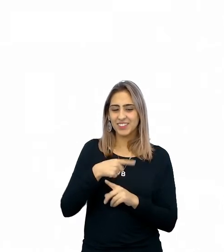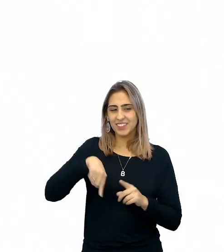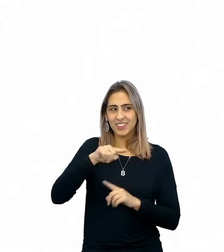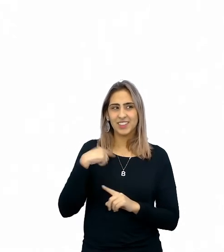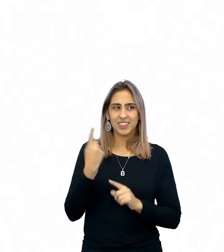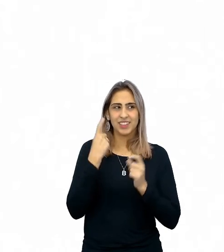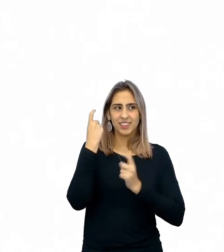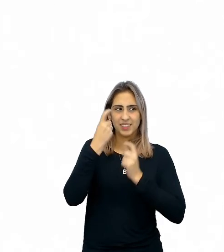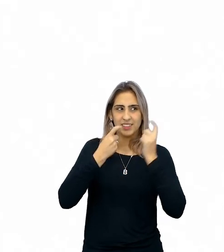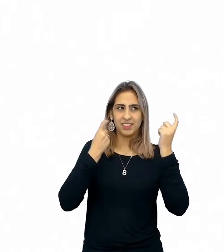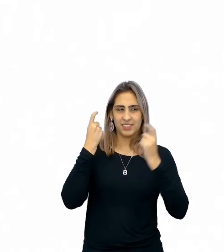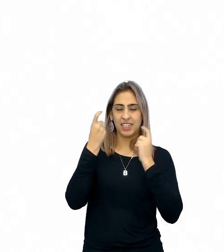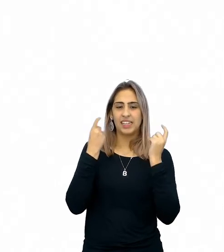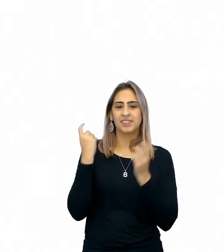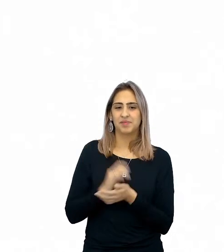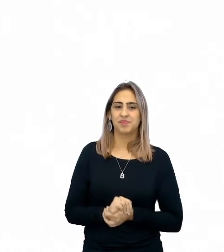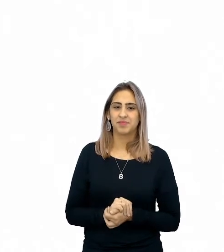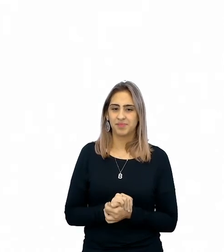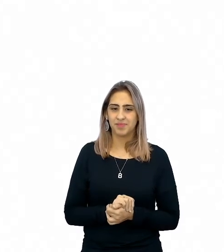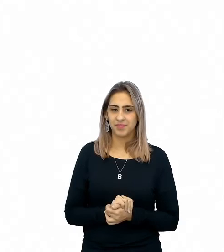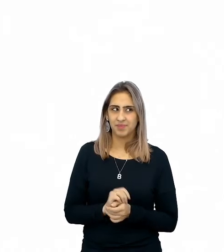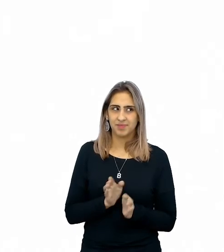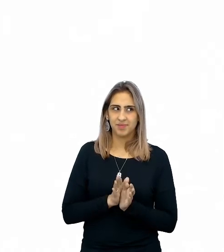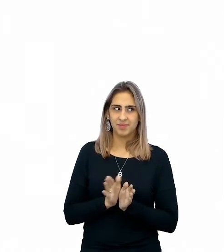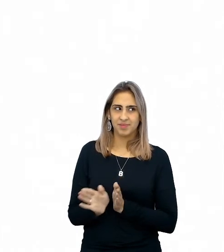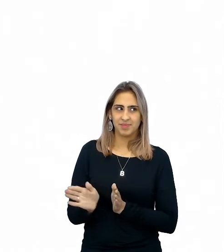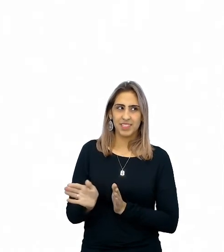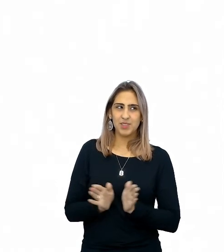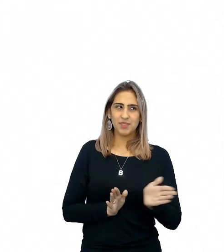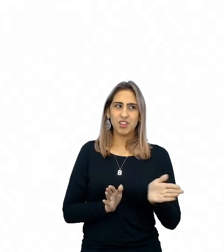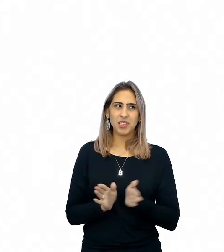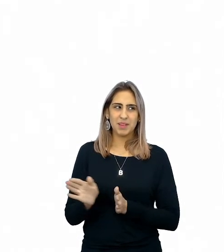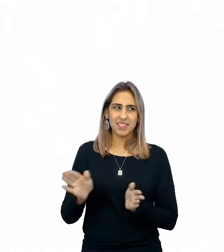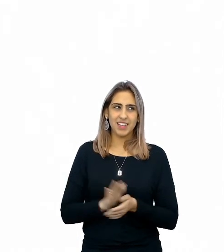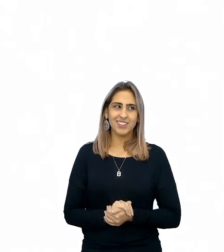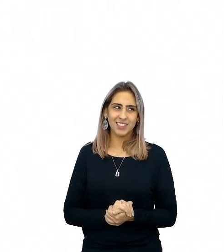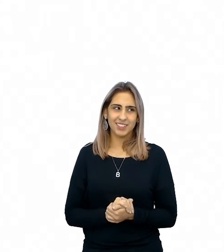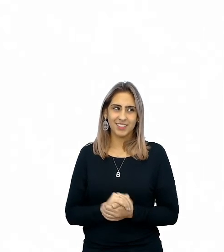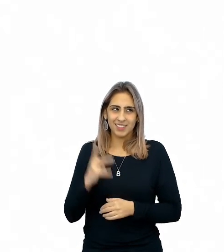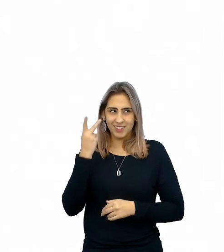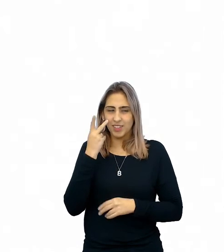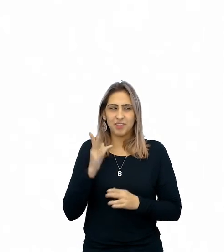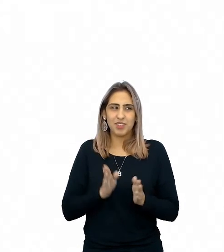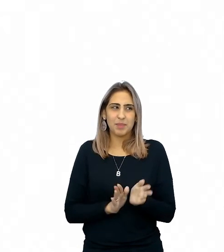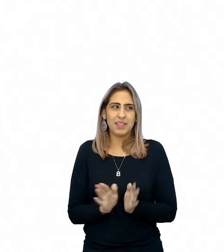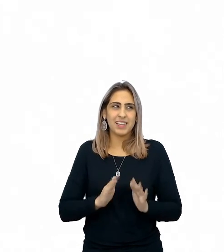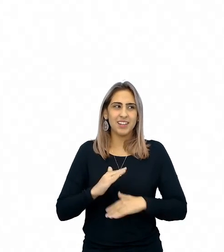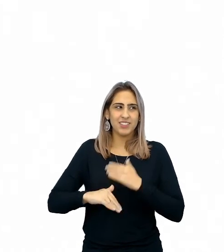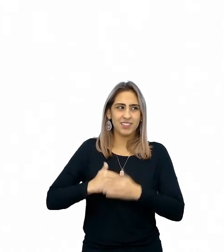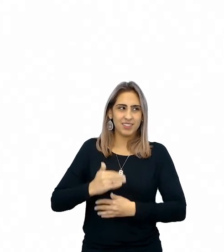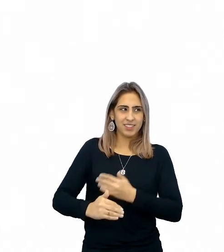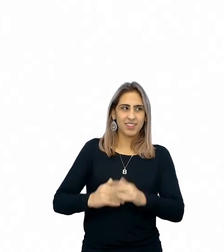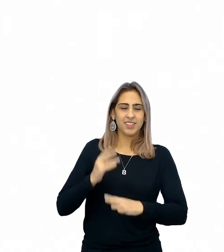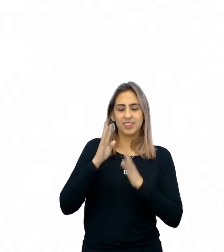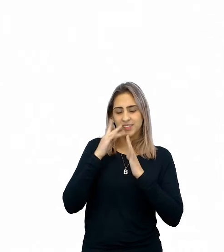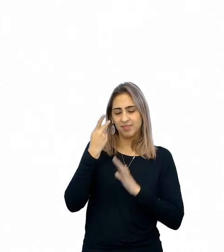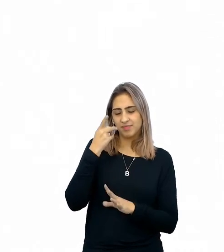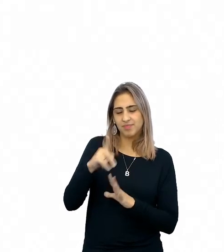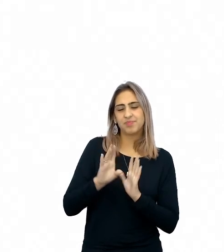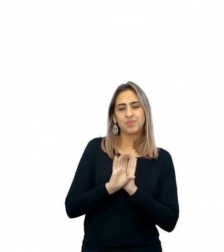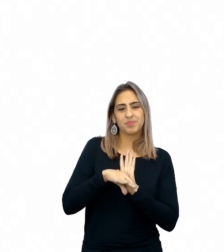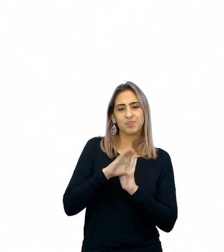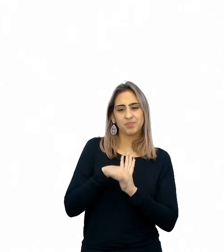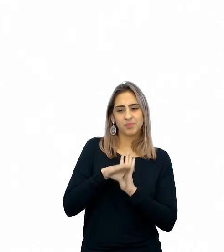nos preocupamos muito com as definições do que é uma fração própria, do que é a fração aparente, e a gente traz o